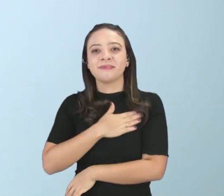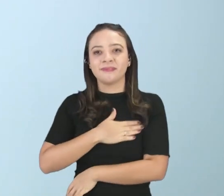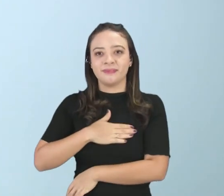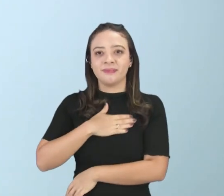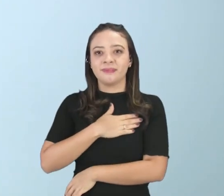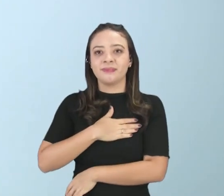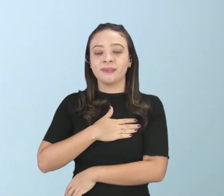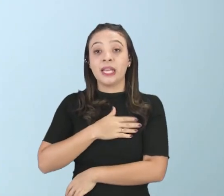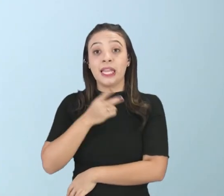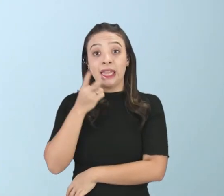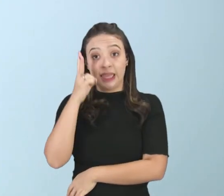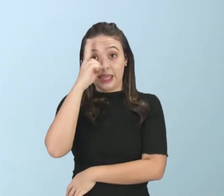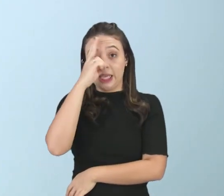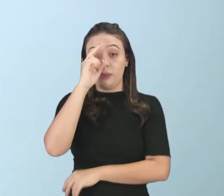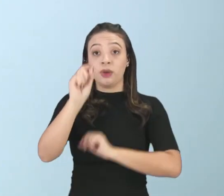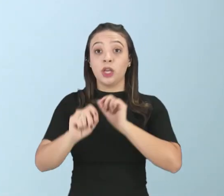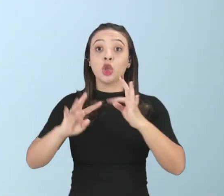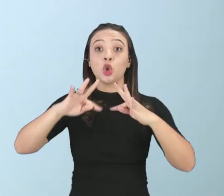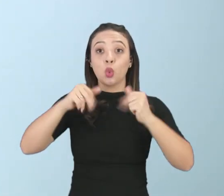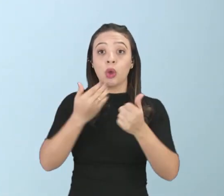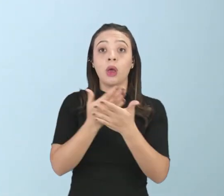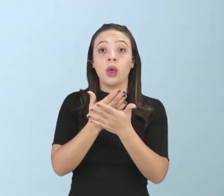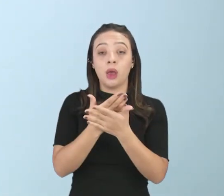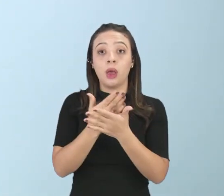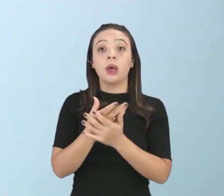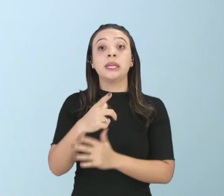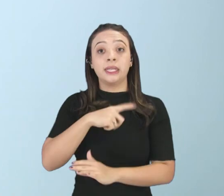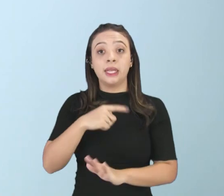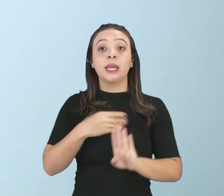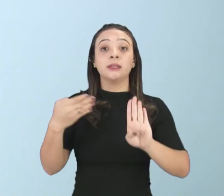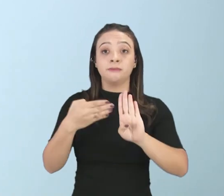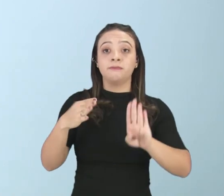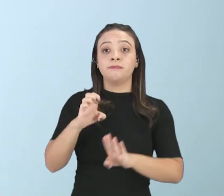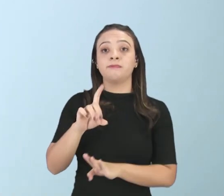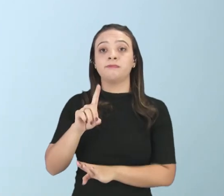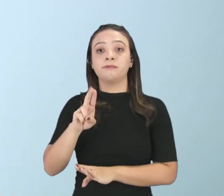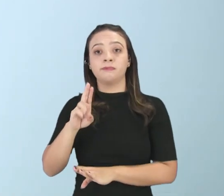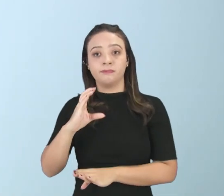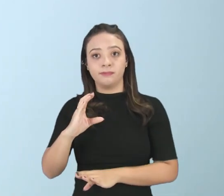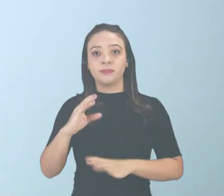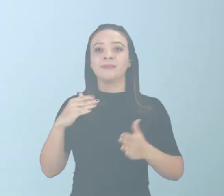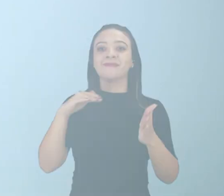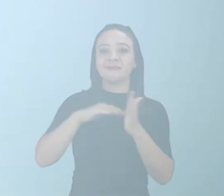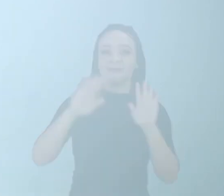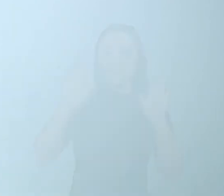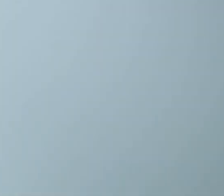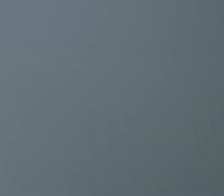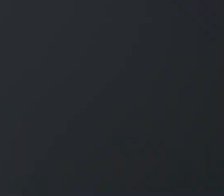esquecendo que essa aula e as outras estão disponíveis na plataforma Eduque. Até a nossa próxima aula.